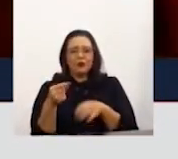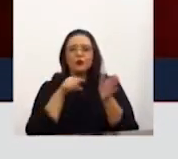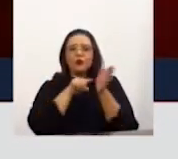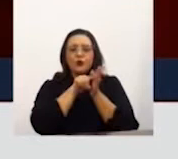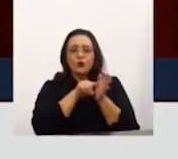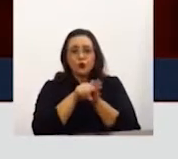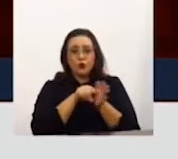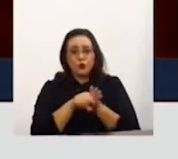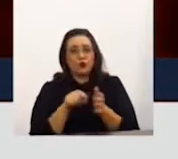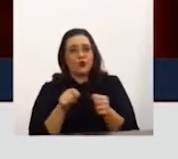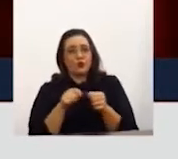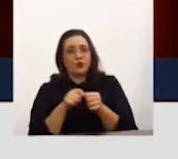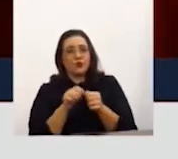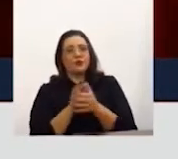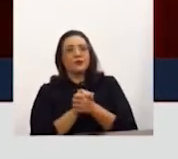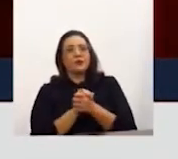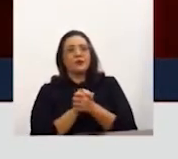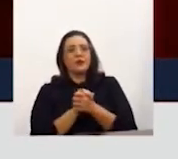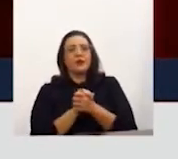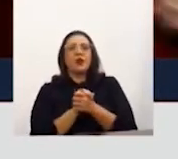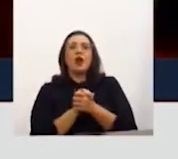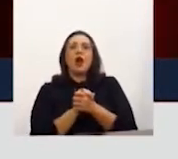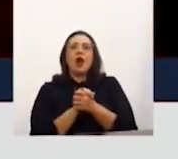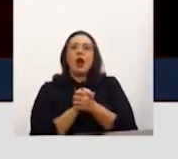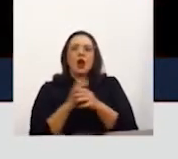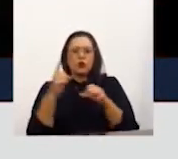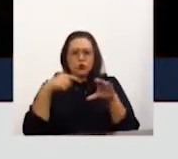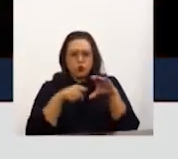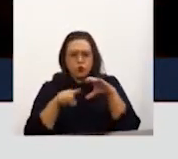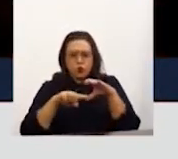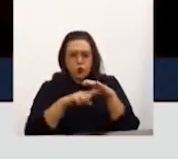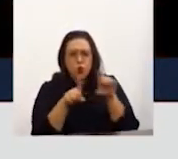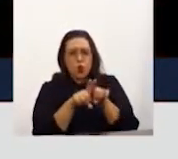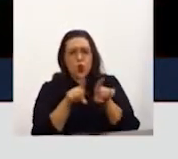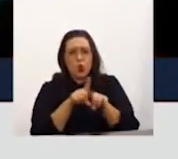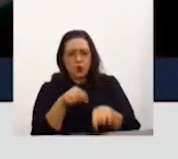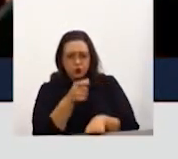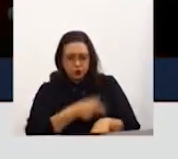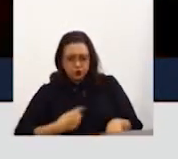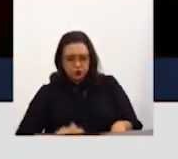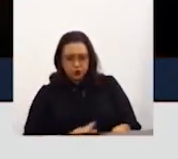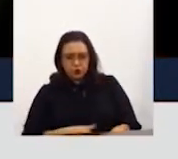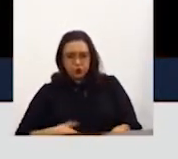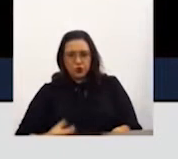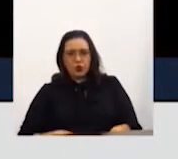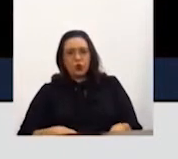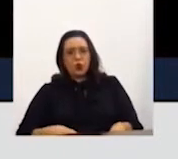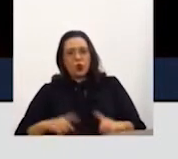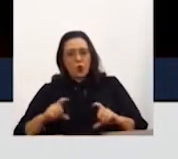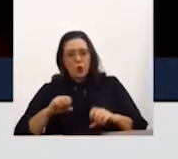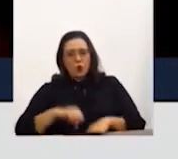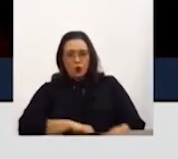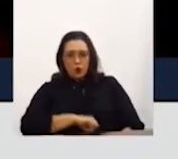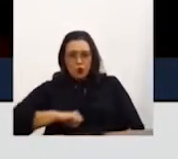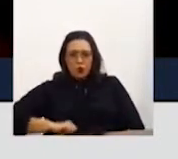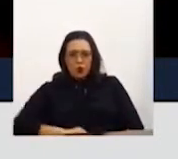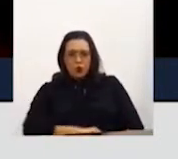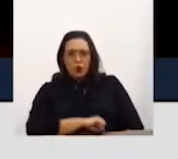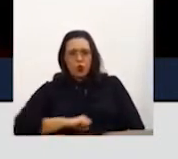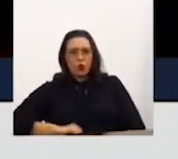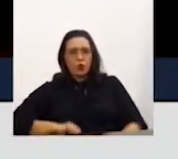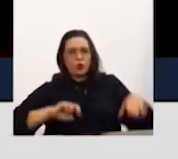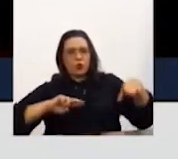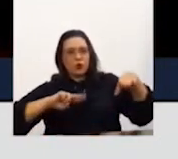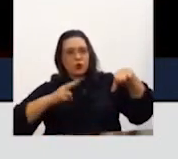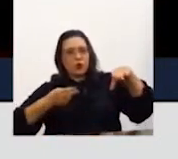entre eles colonoscopia, endoscopia, raio-x, ultrassom e